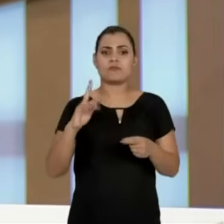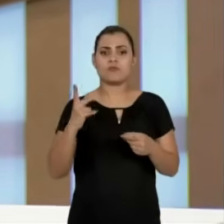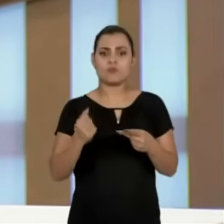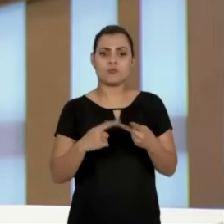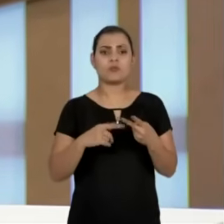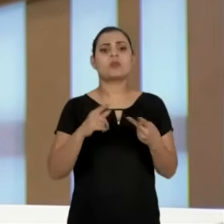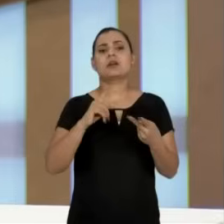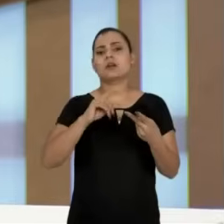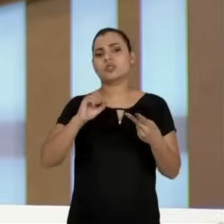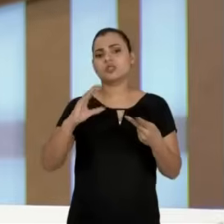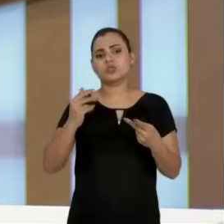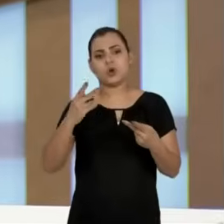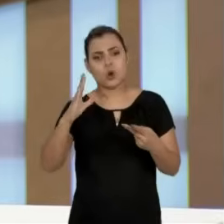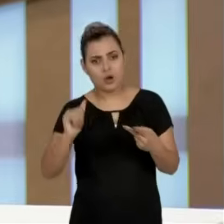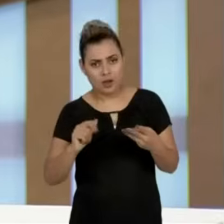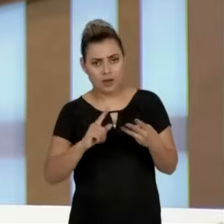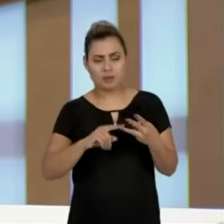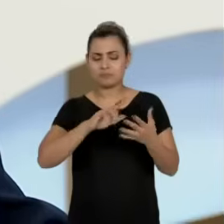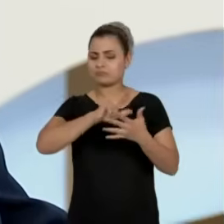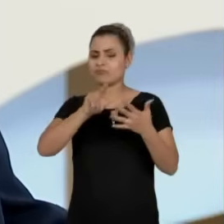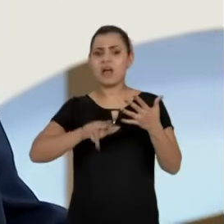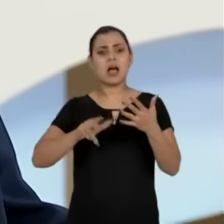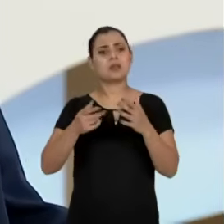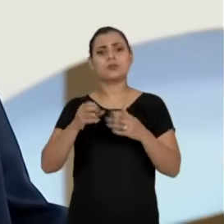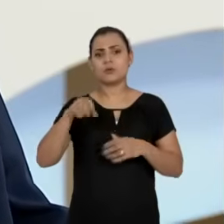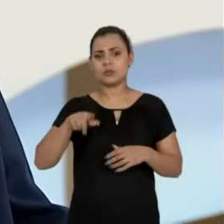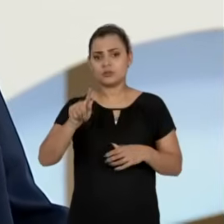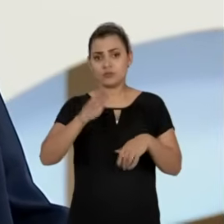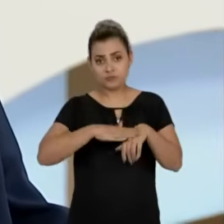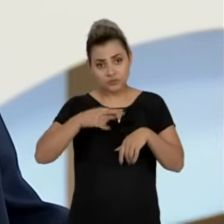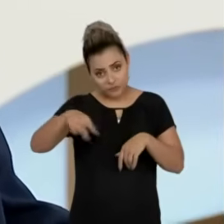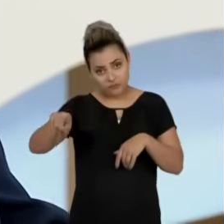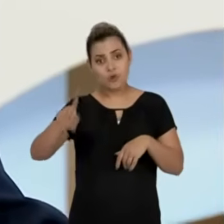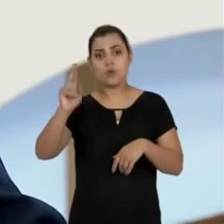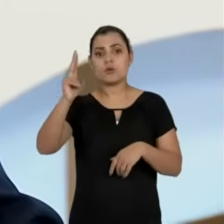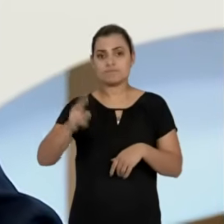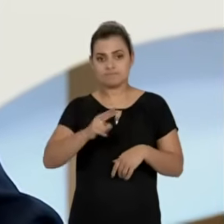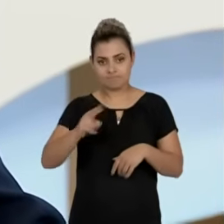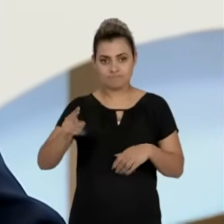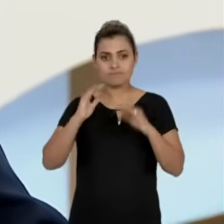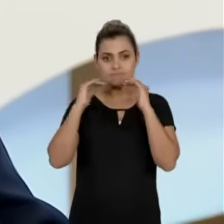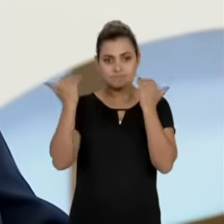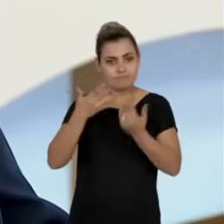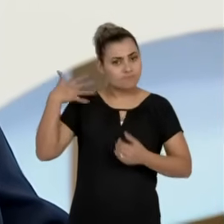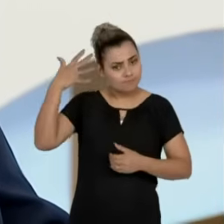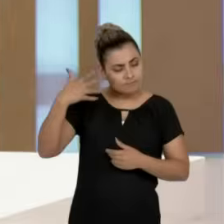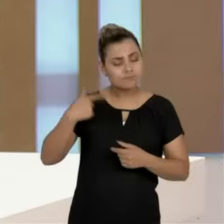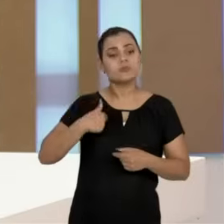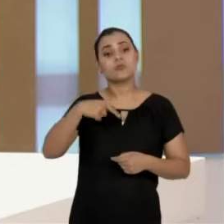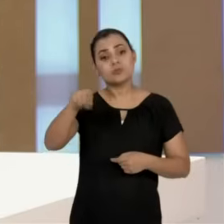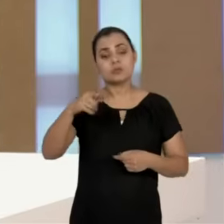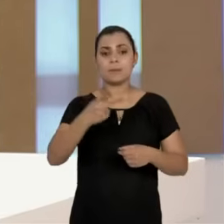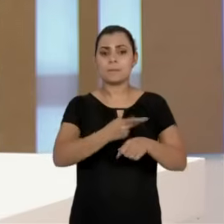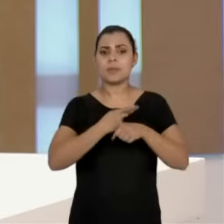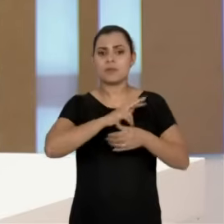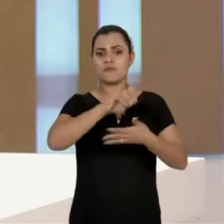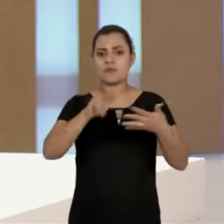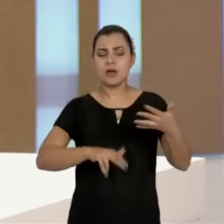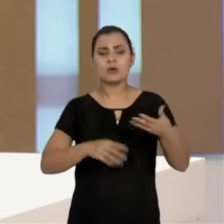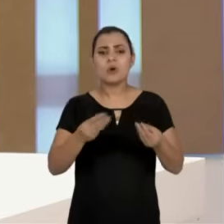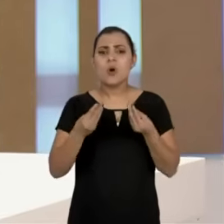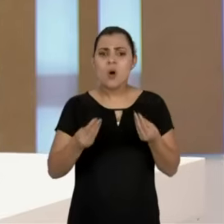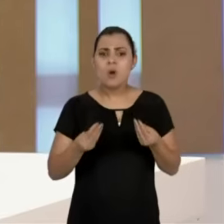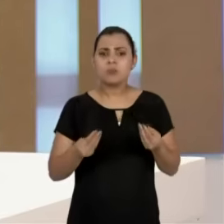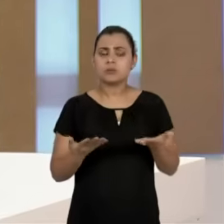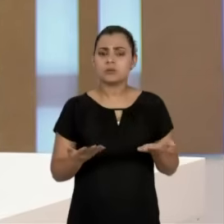a Choca. Você esteve no Símbolo da Amazônia, você é uma pessoa que premiada internacionalmente. Como que isso, né, essa coisa